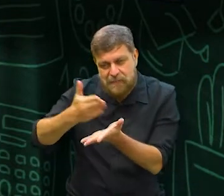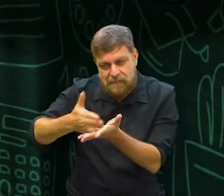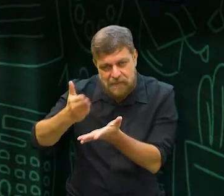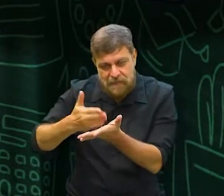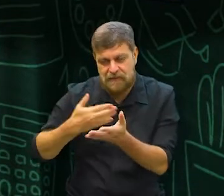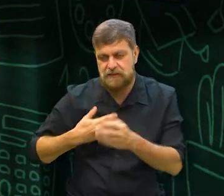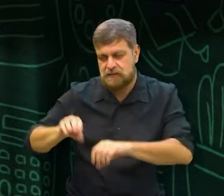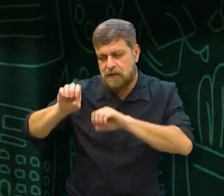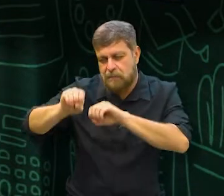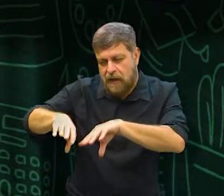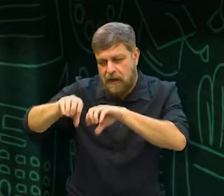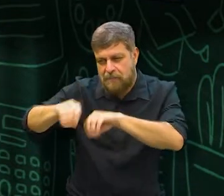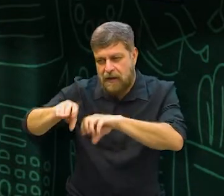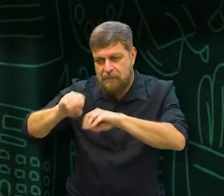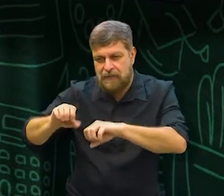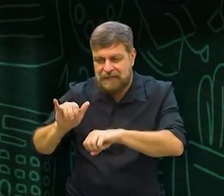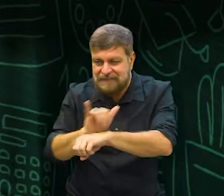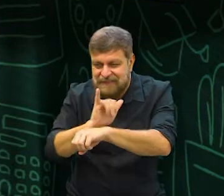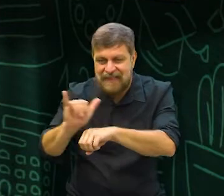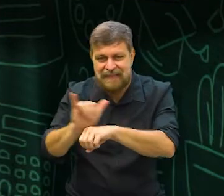tomam aulas de escrita,